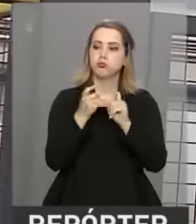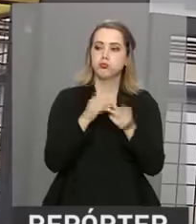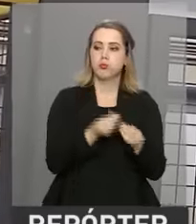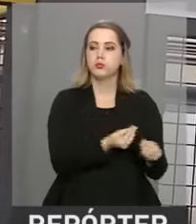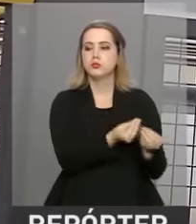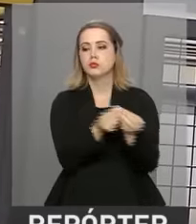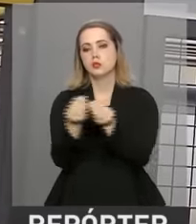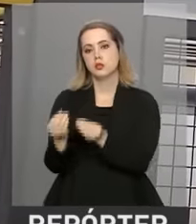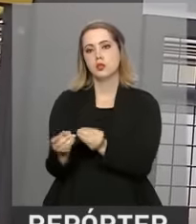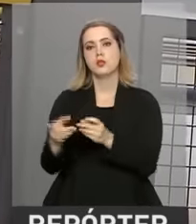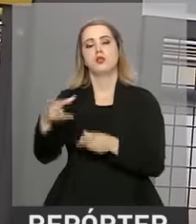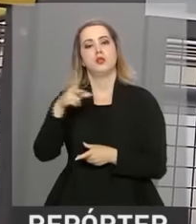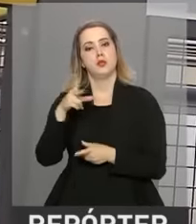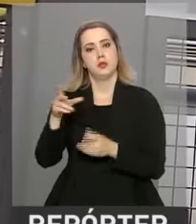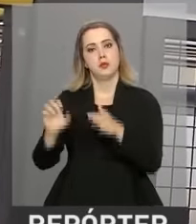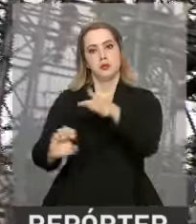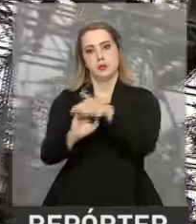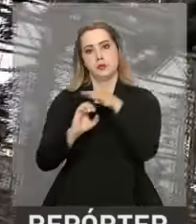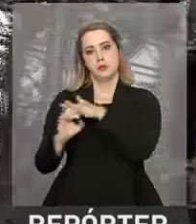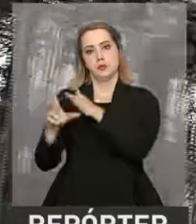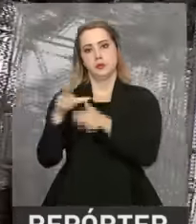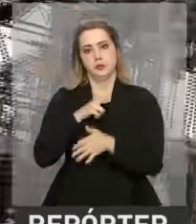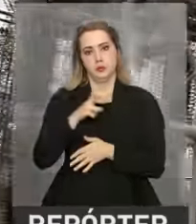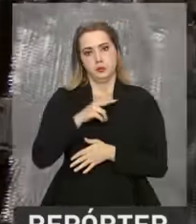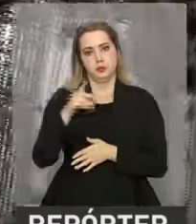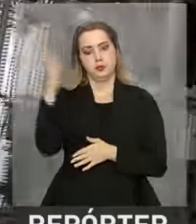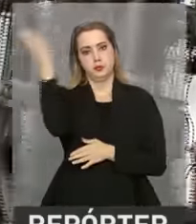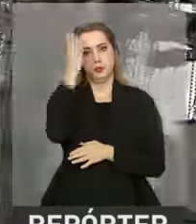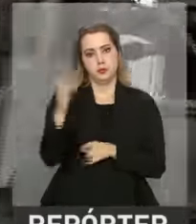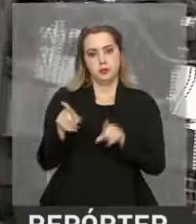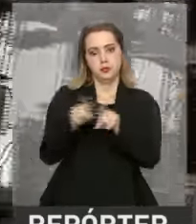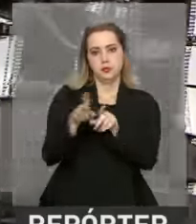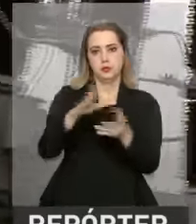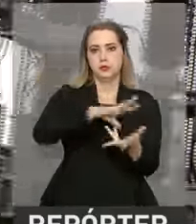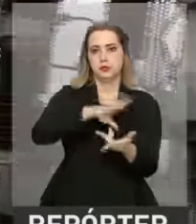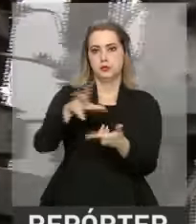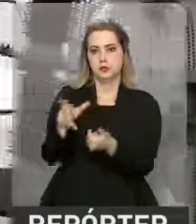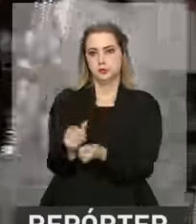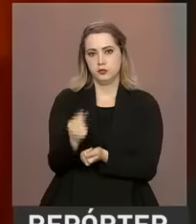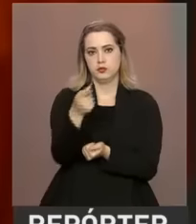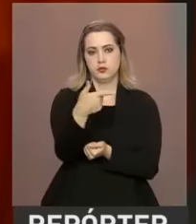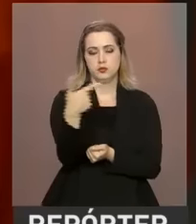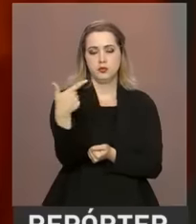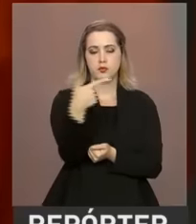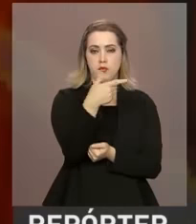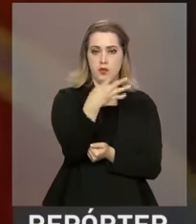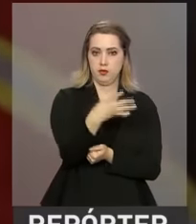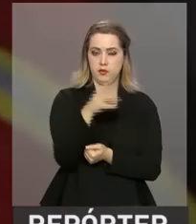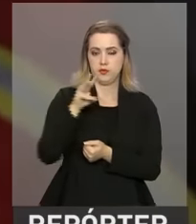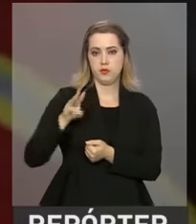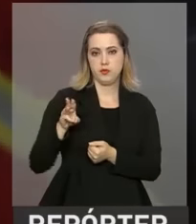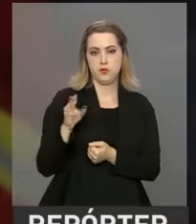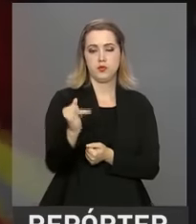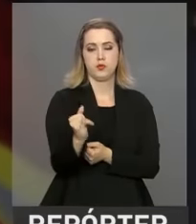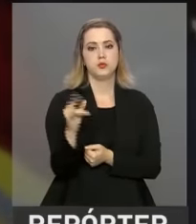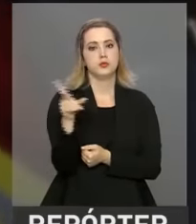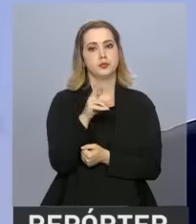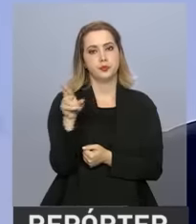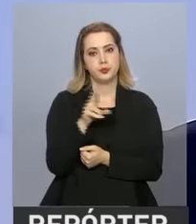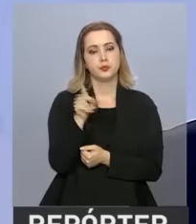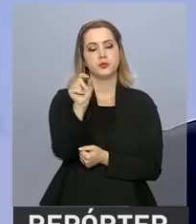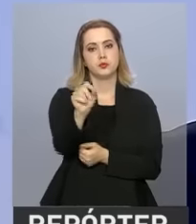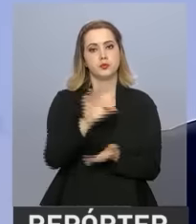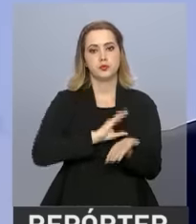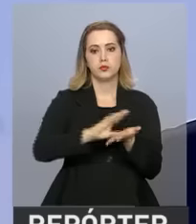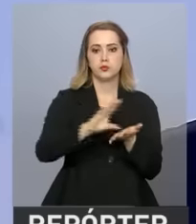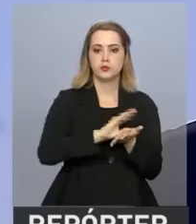para empresas do Brasil e do exterior. A previsão é de 24 bilhões de reais de investimentos até o fim do ano que vem.